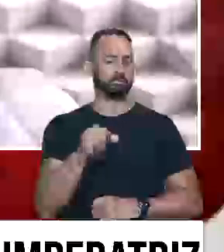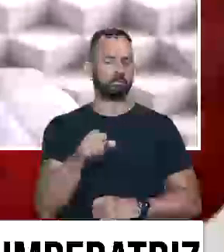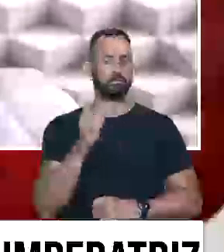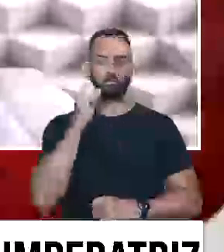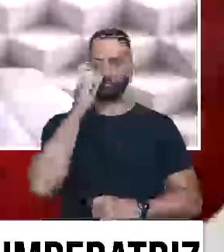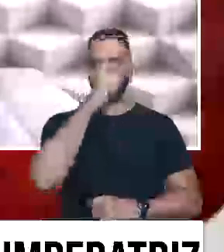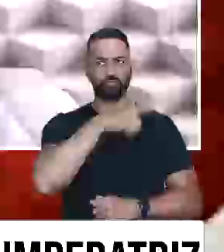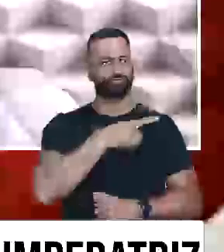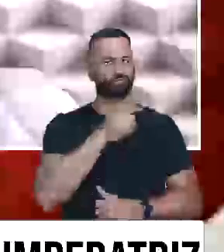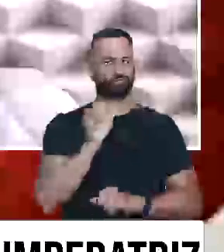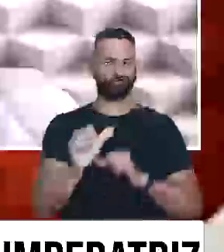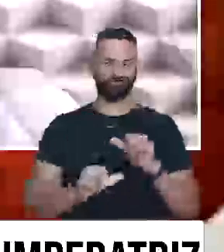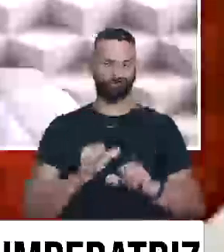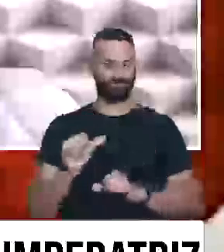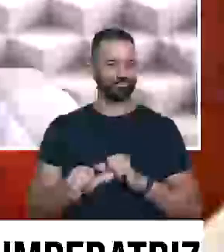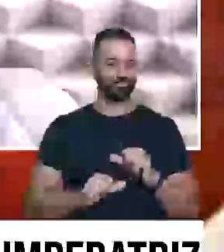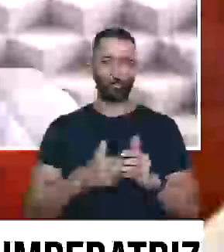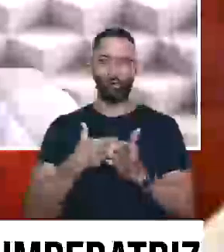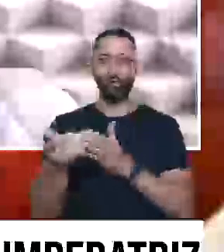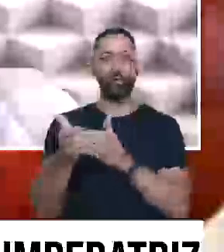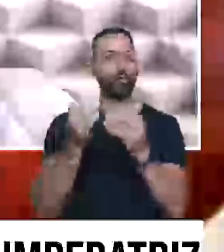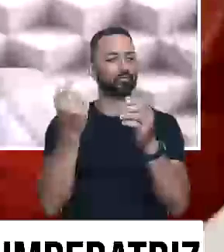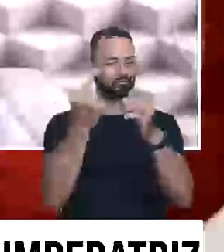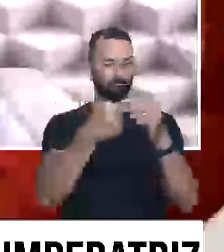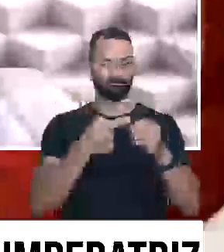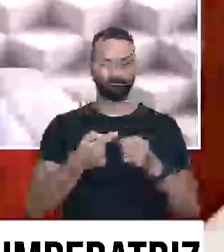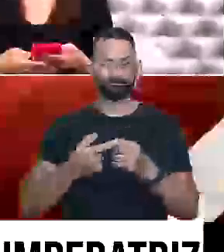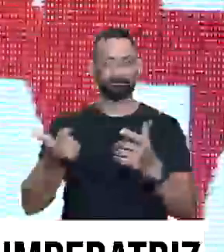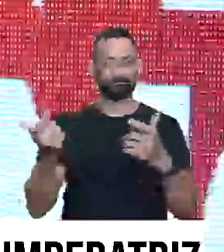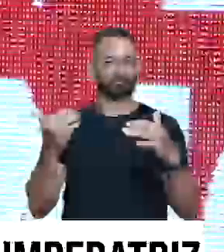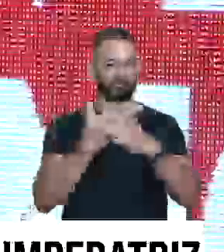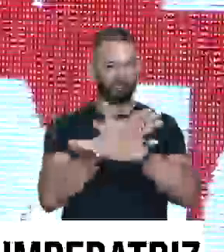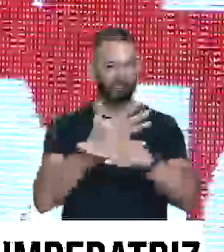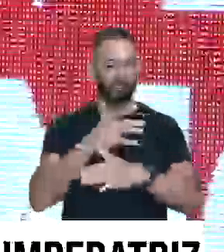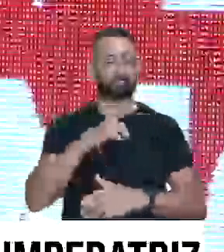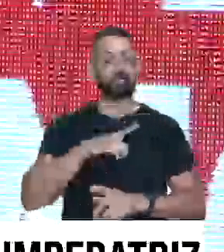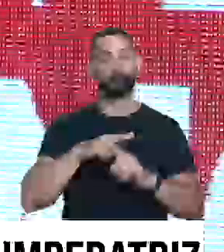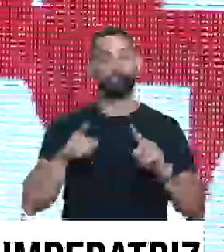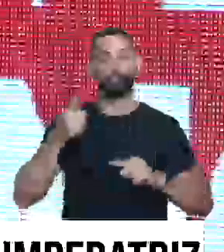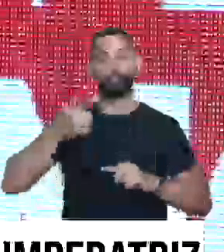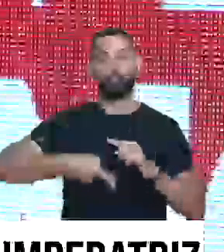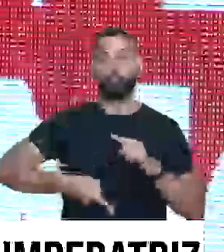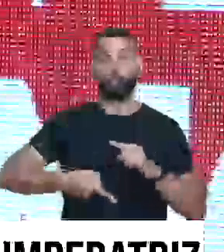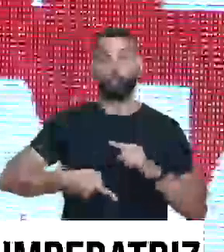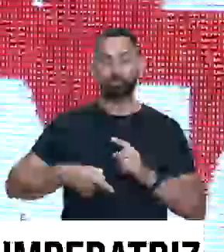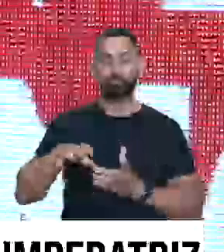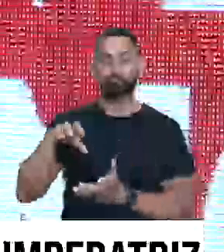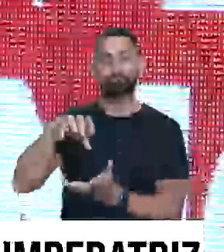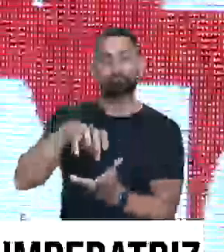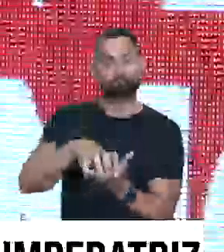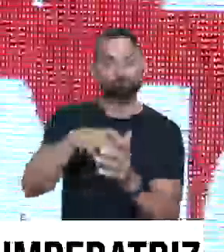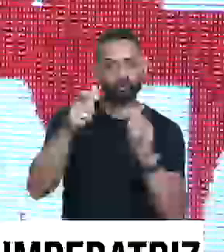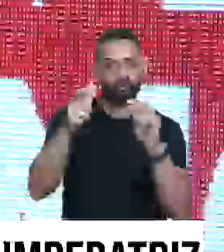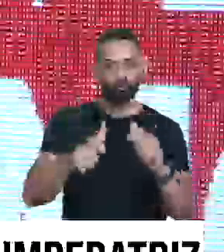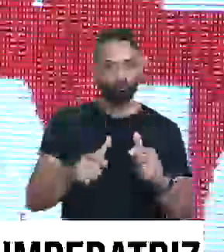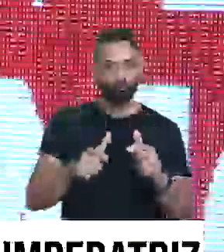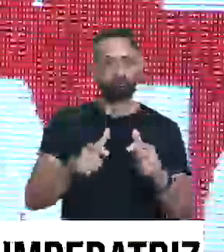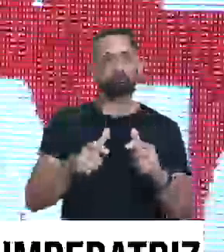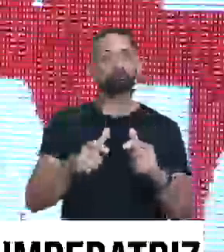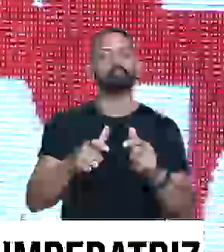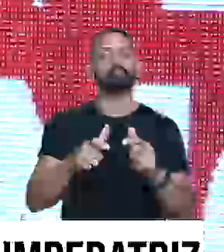Isso dificilmente vai mudar em qualquer grande cidade do nosso país. Mas a operação ela reprime os pontos